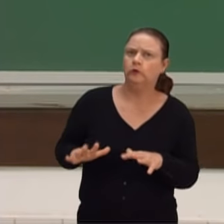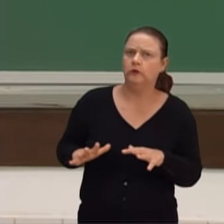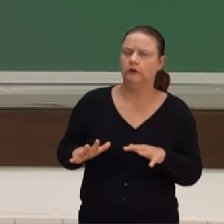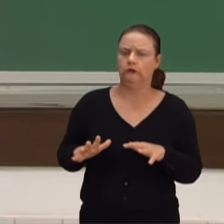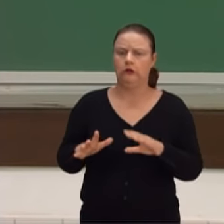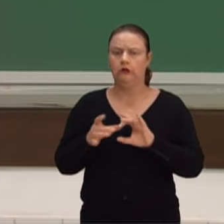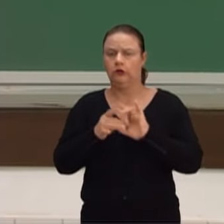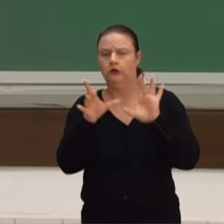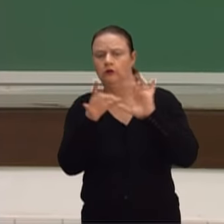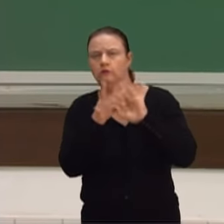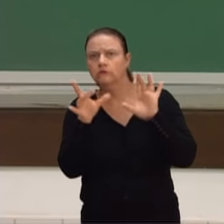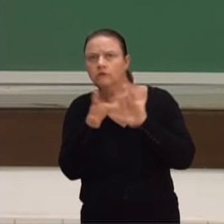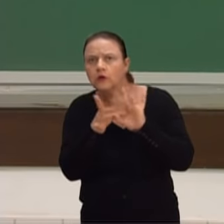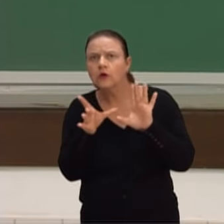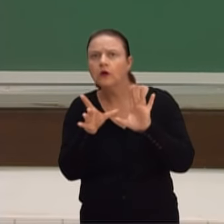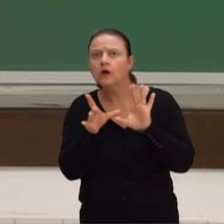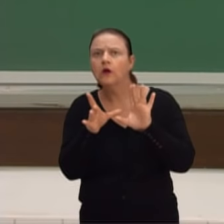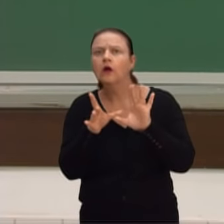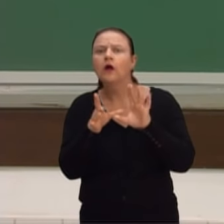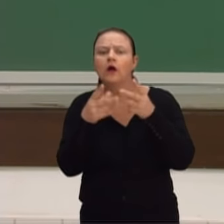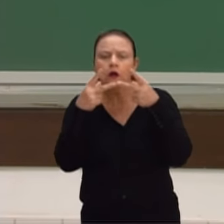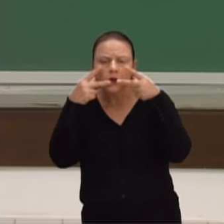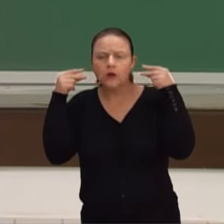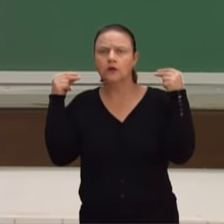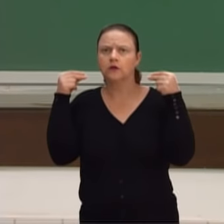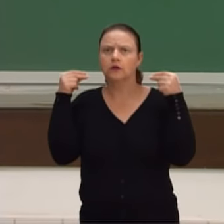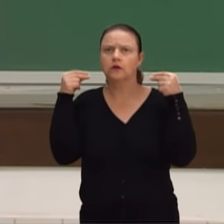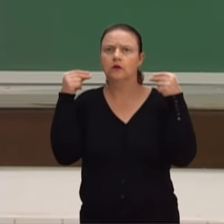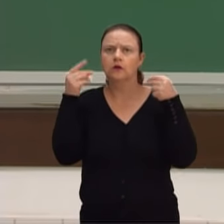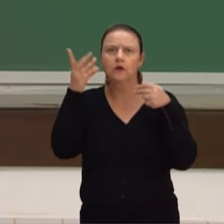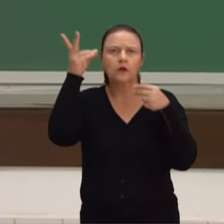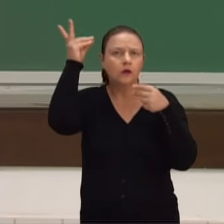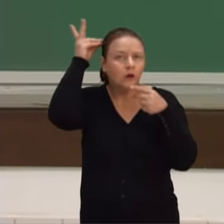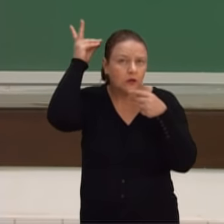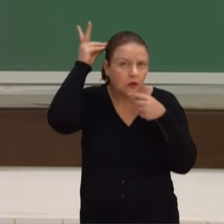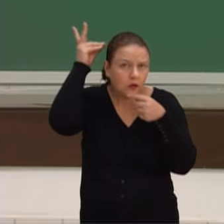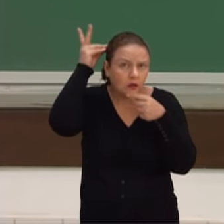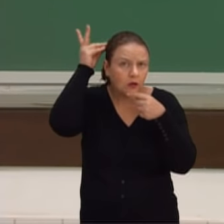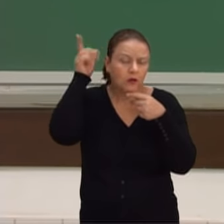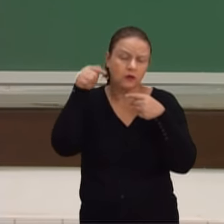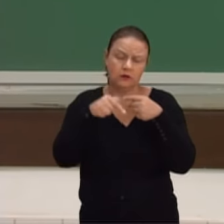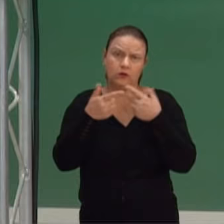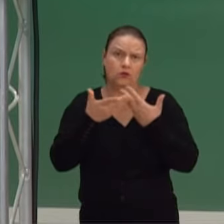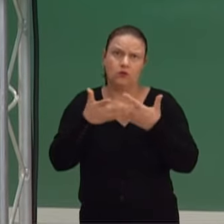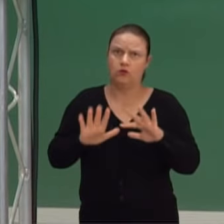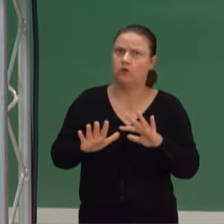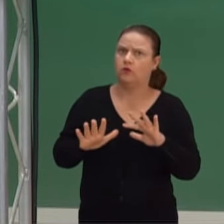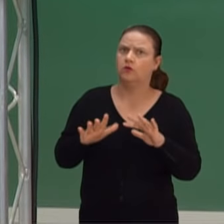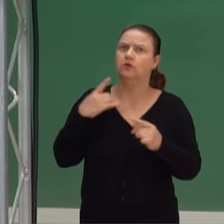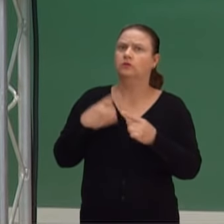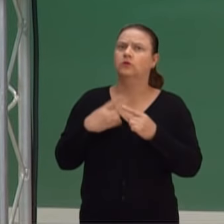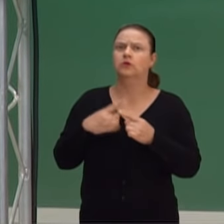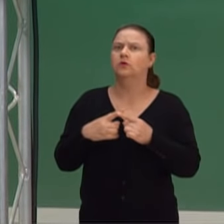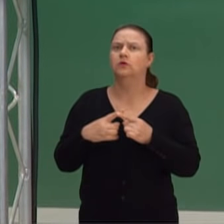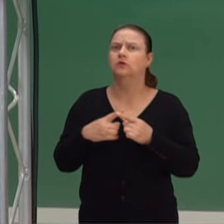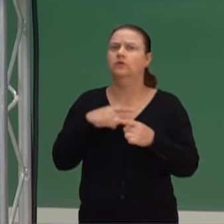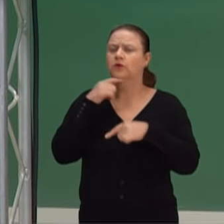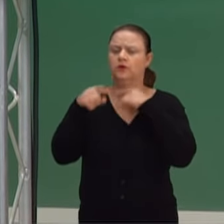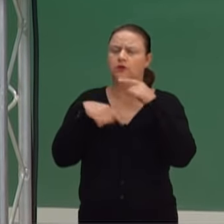lucro. Basta ir para o interior, pega o índio, traz para trabalhar no engenho ou na sua fazenda. Isso não passa por um